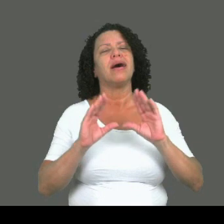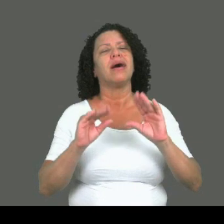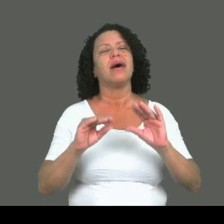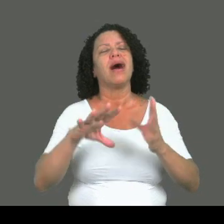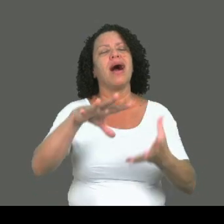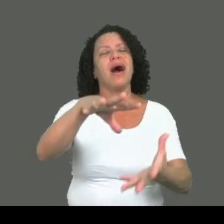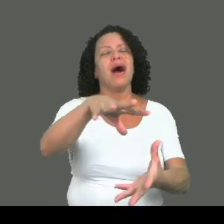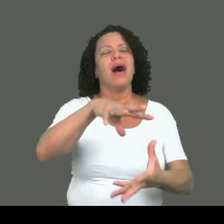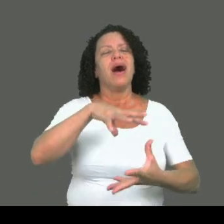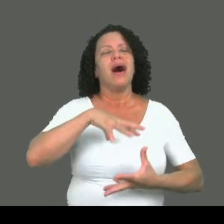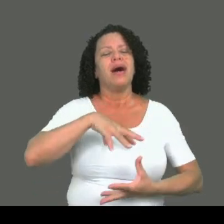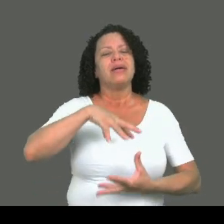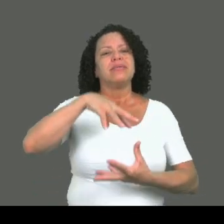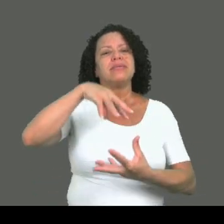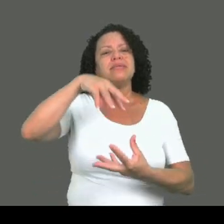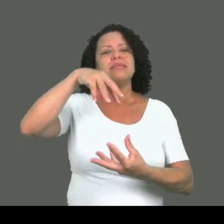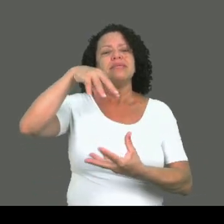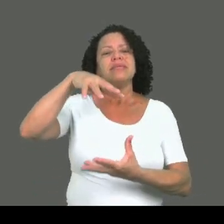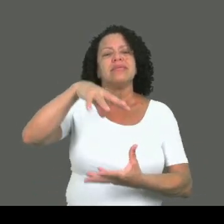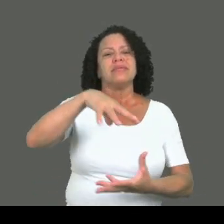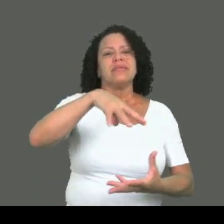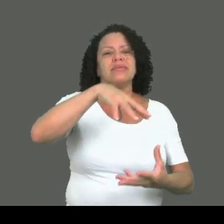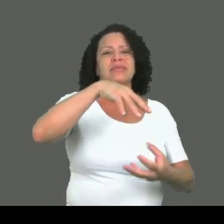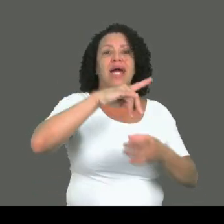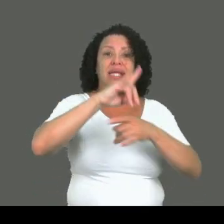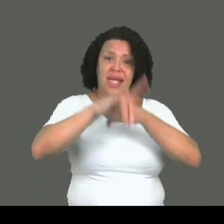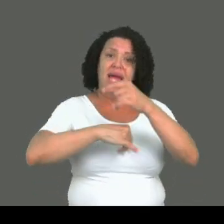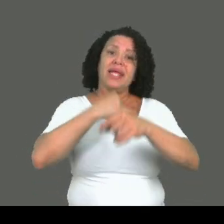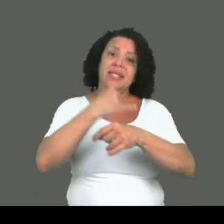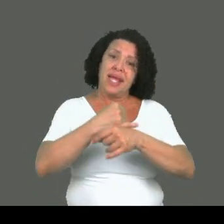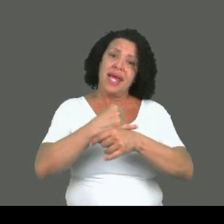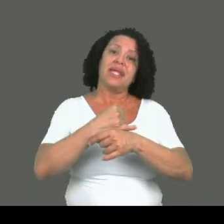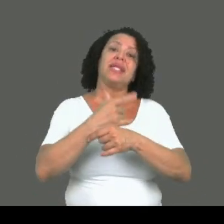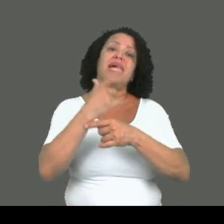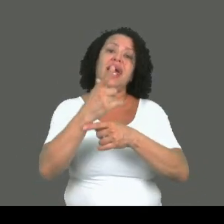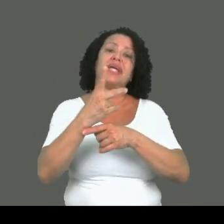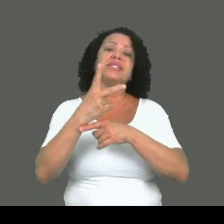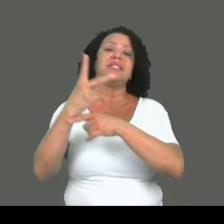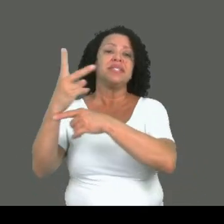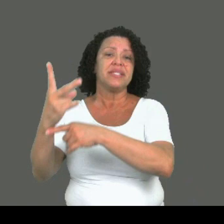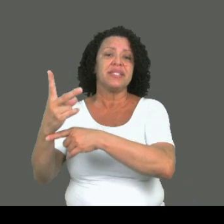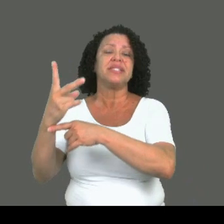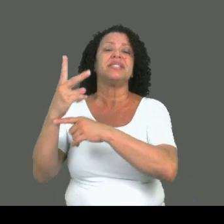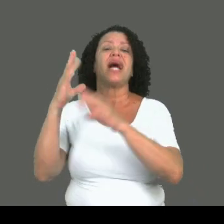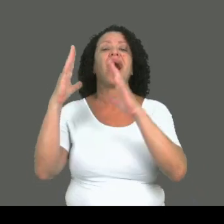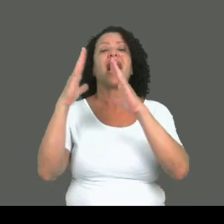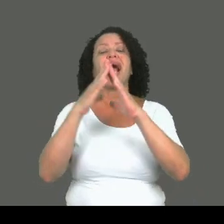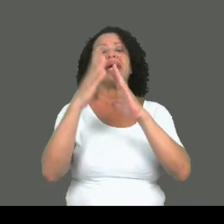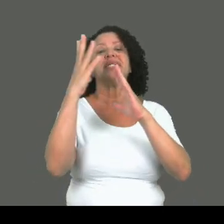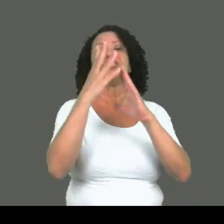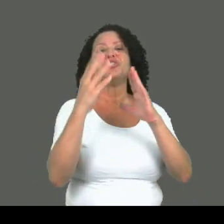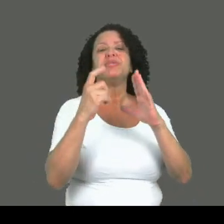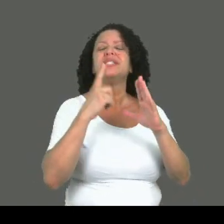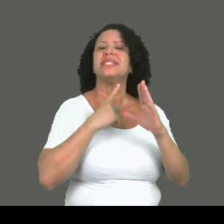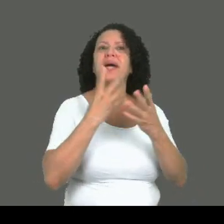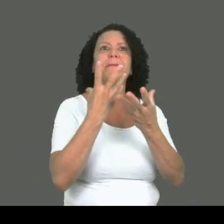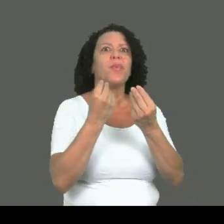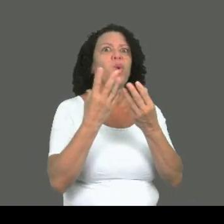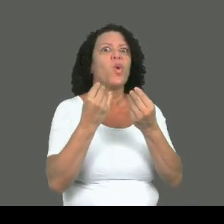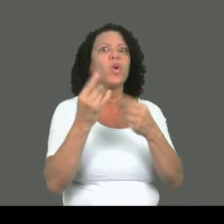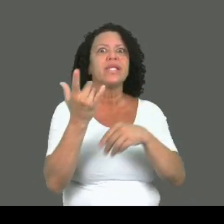alma. Busca na internet aquela música que a gente costuma escutar na casa, Quanta Luz, é fácil de